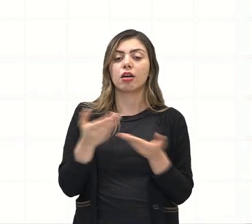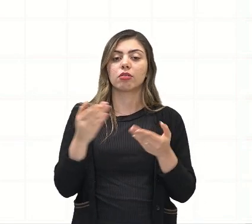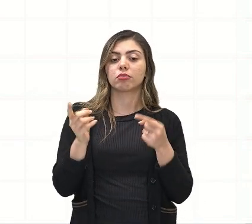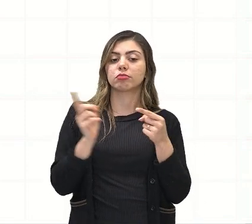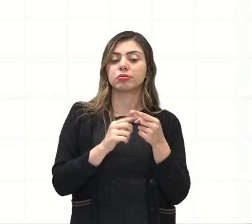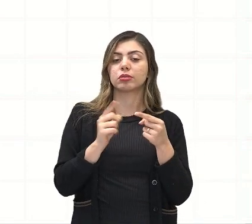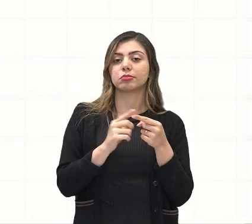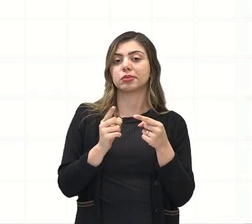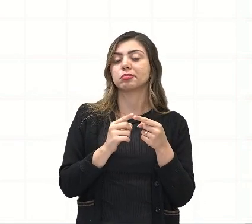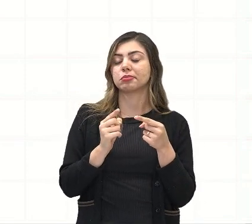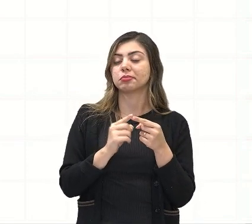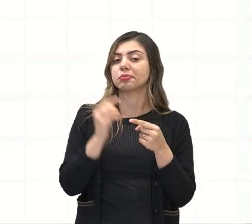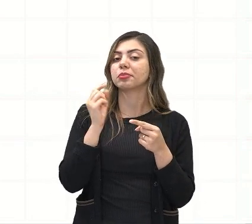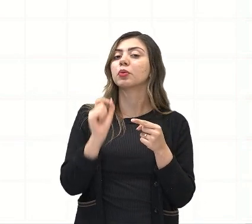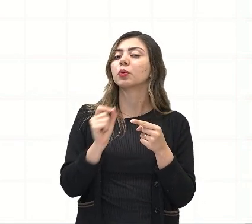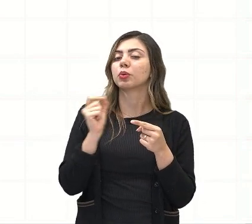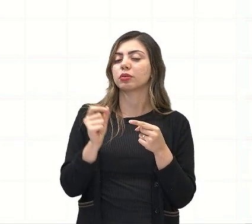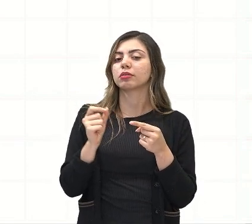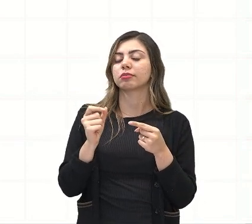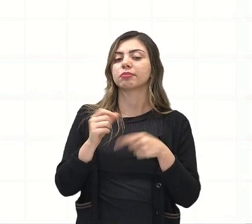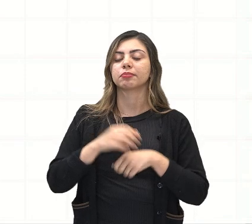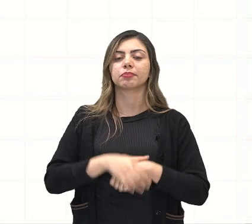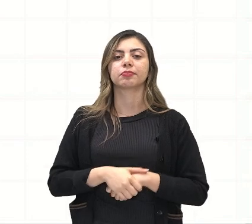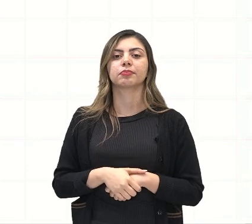pontos dentro